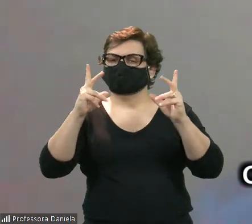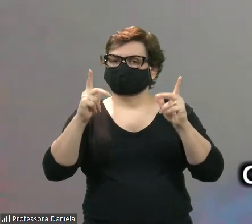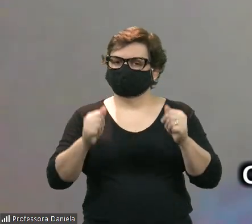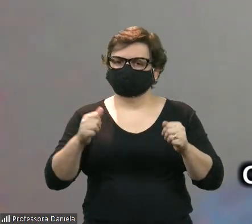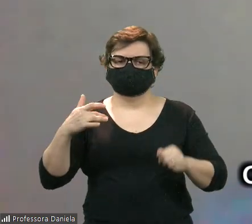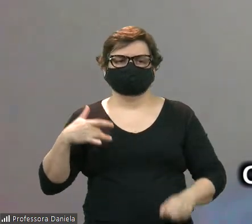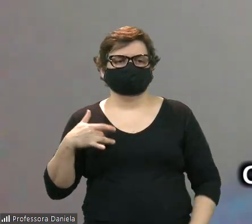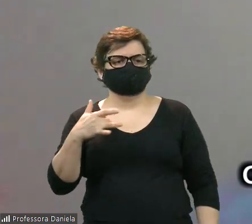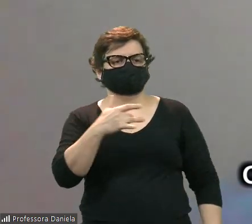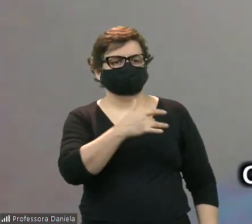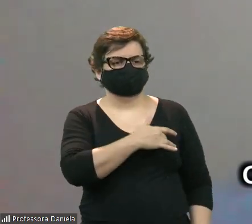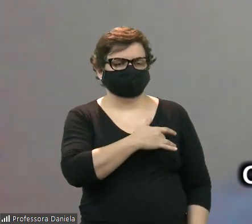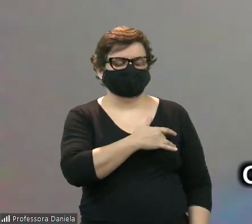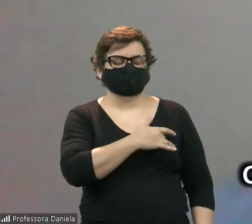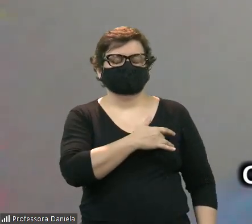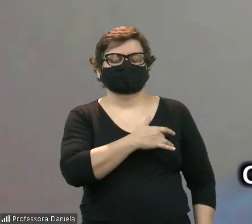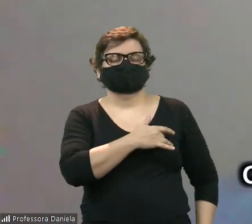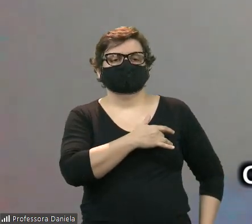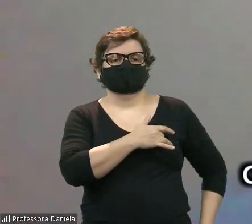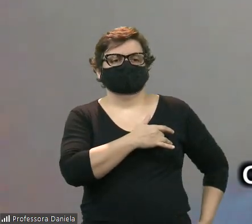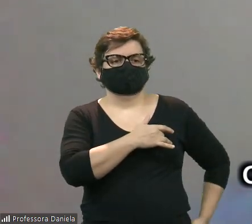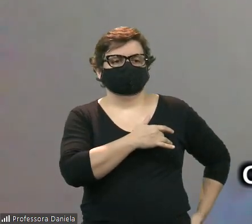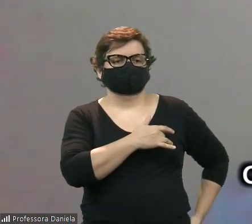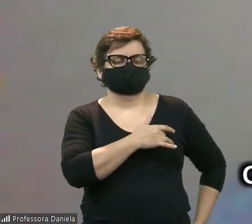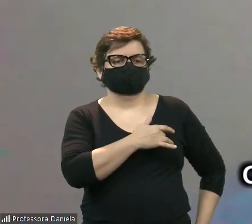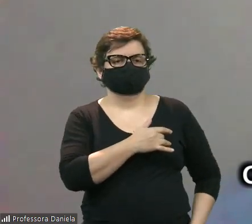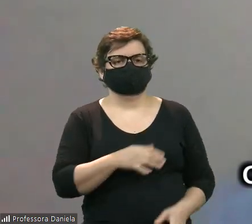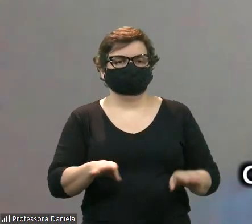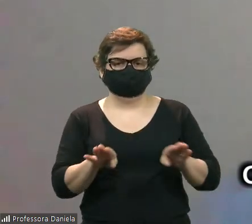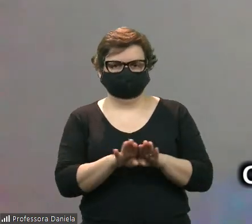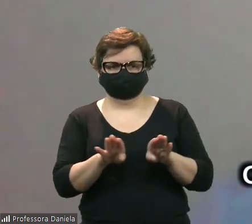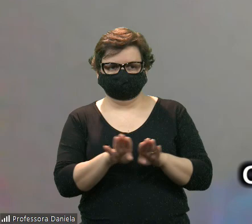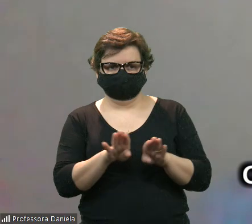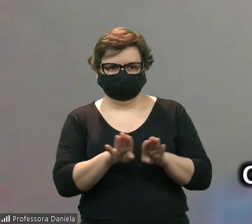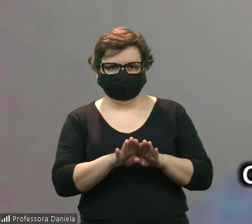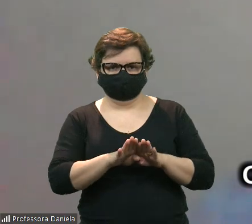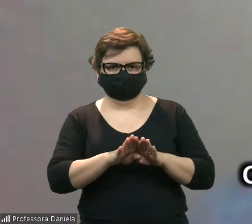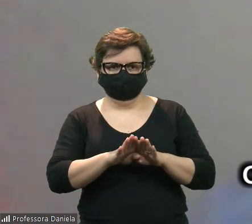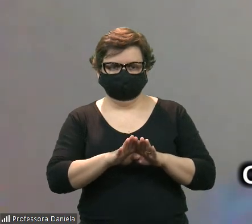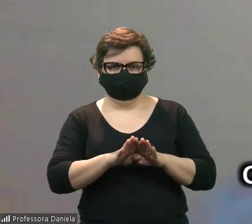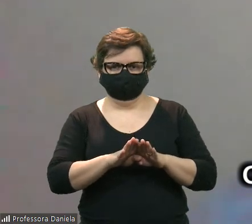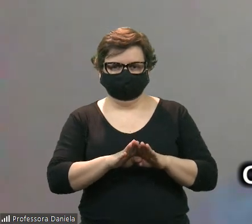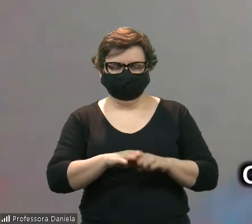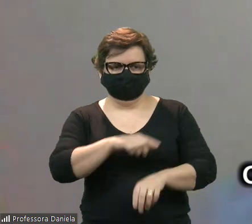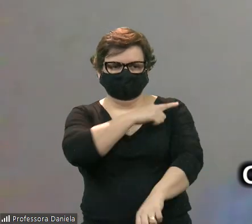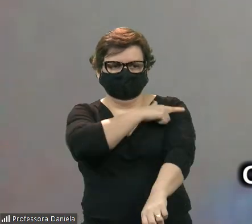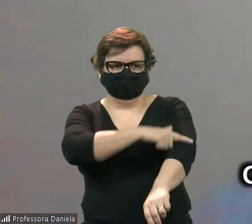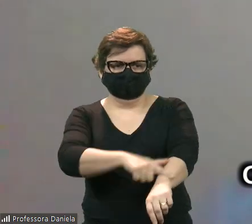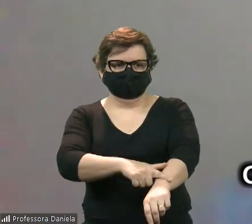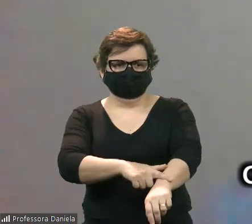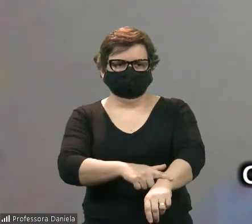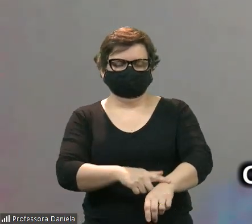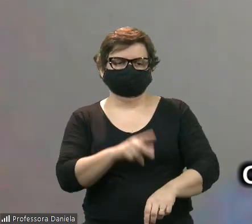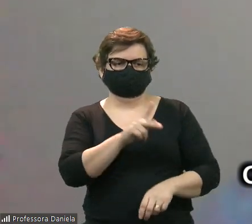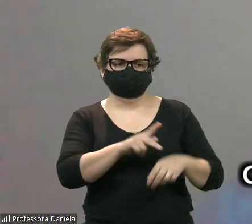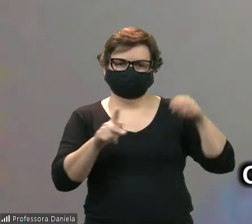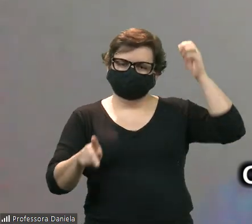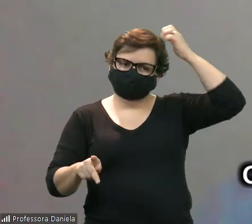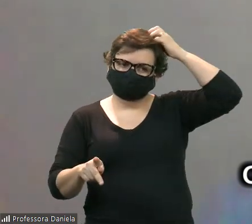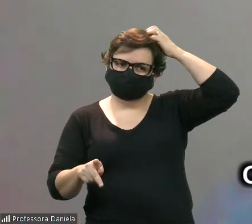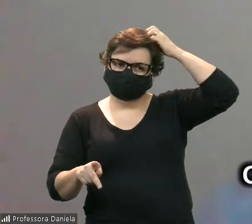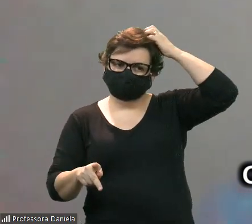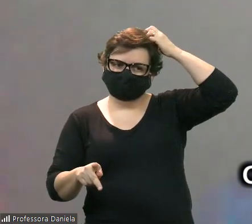da saúde da nossa cidade e os funcionários da educação. No caso aqui, os